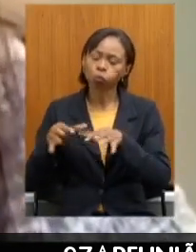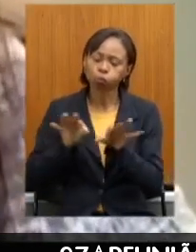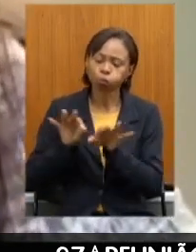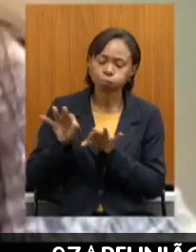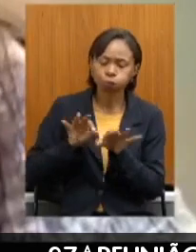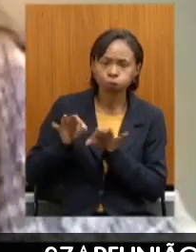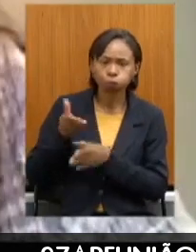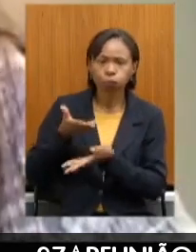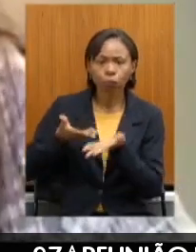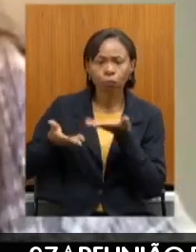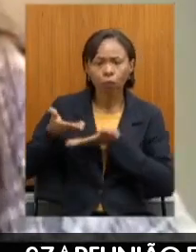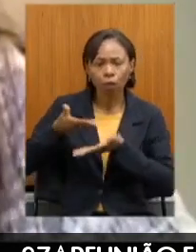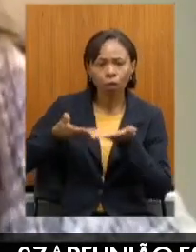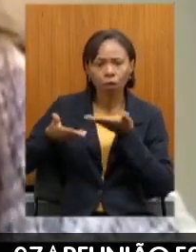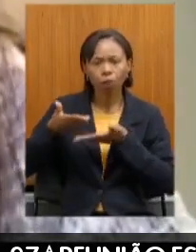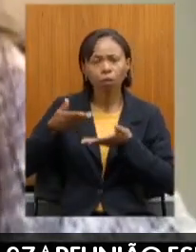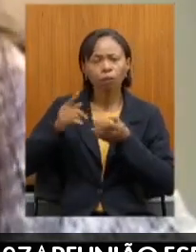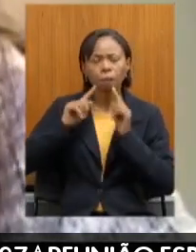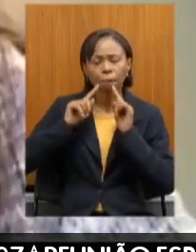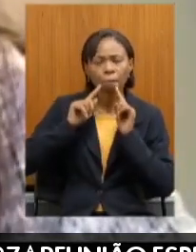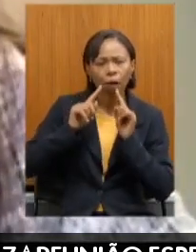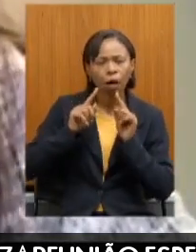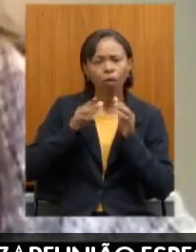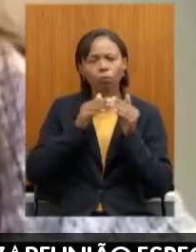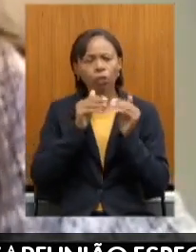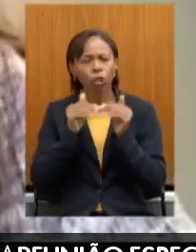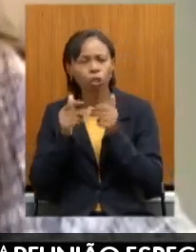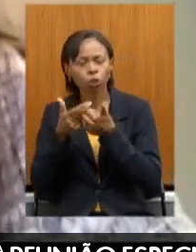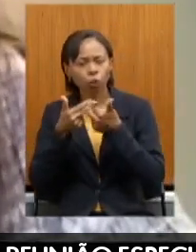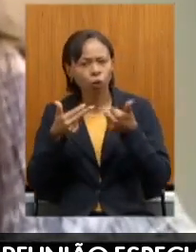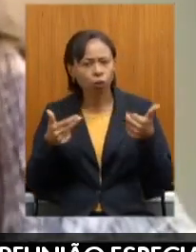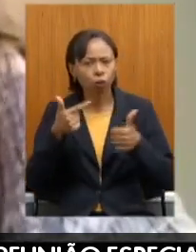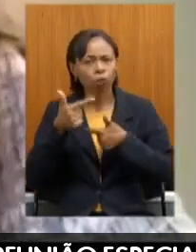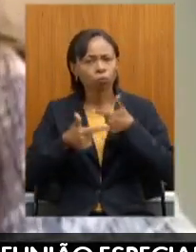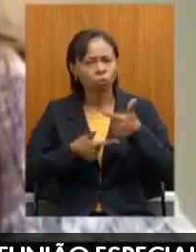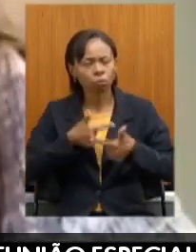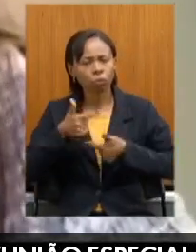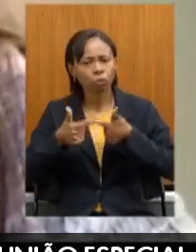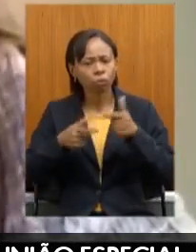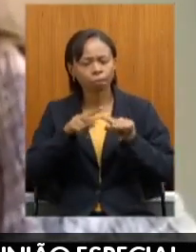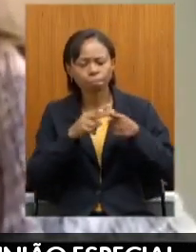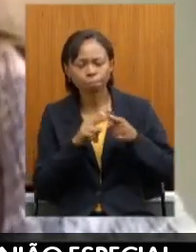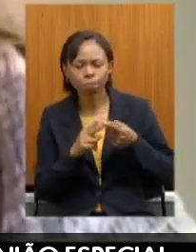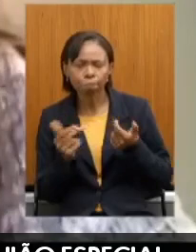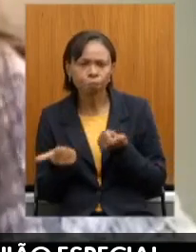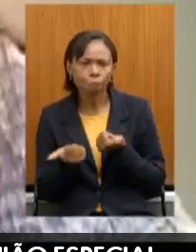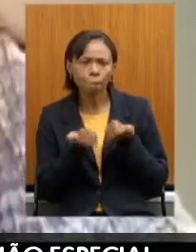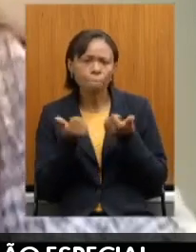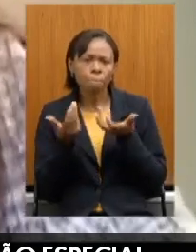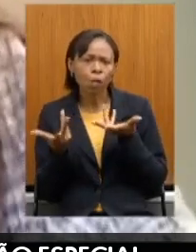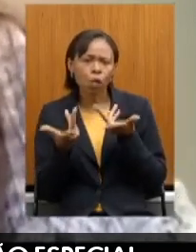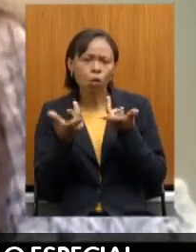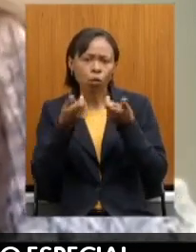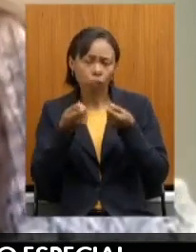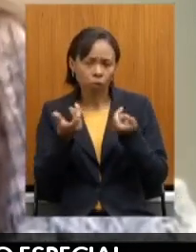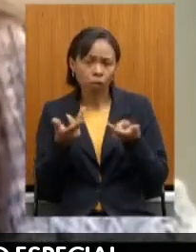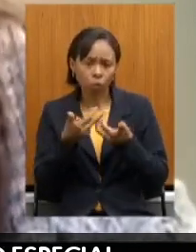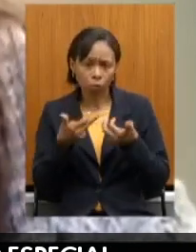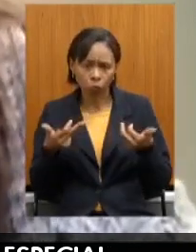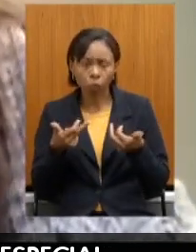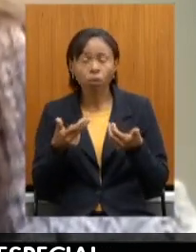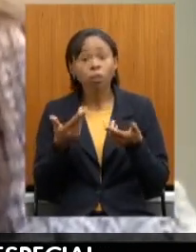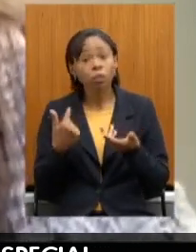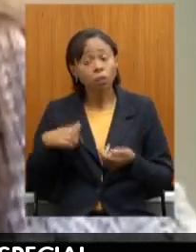todas umas reivindicações, e eu me propus a estar levando tudo isso, trabalhando essas melhorias para eles, né? Que nós também